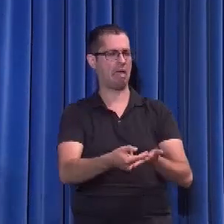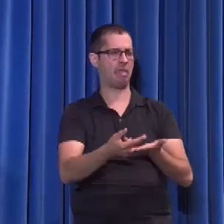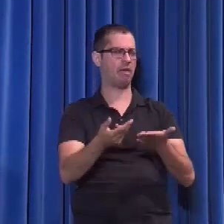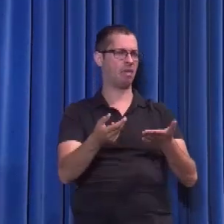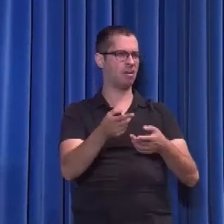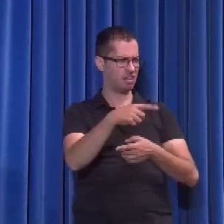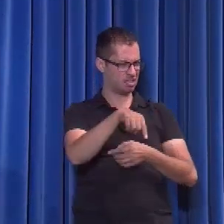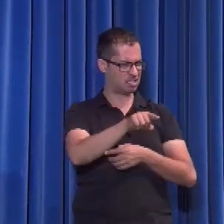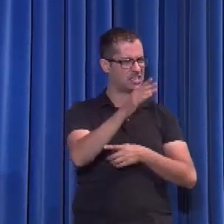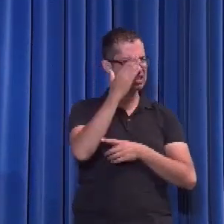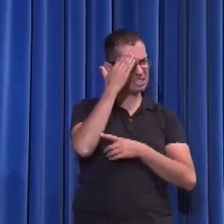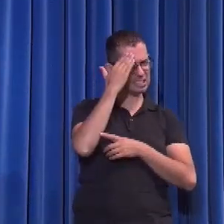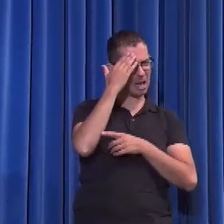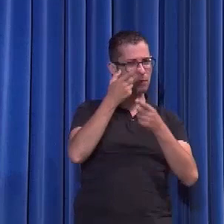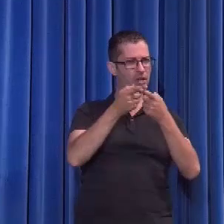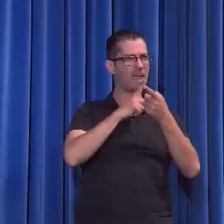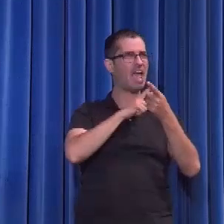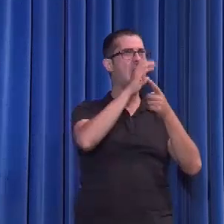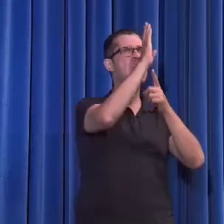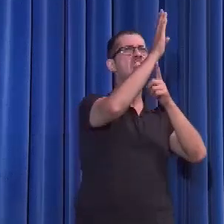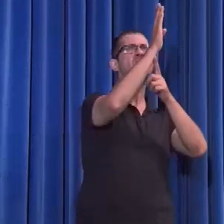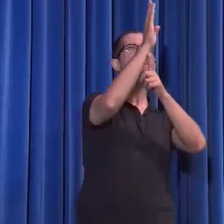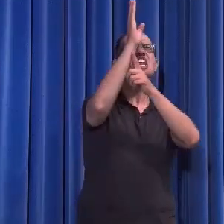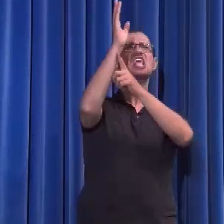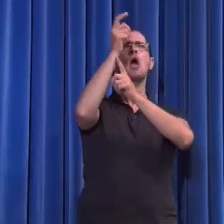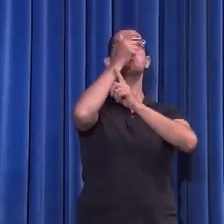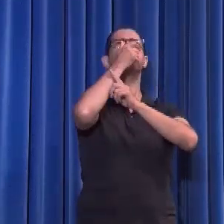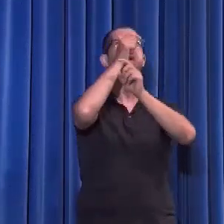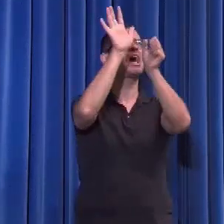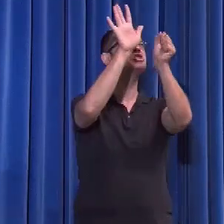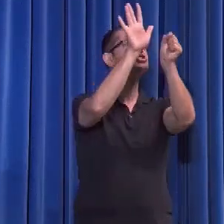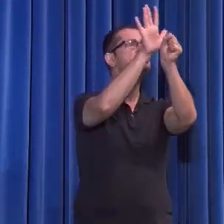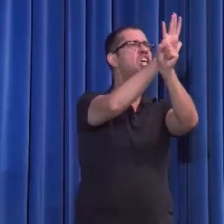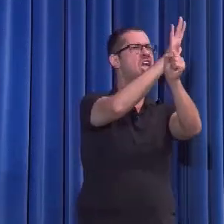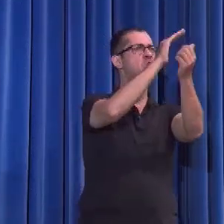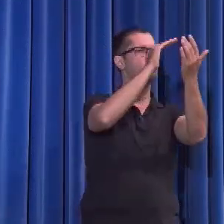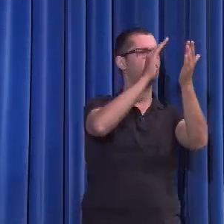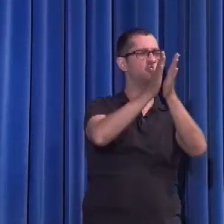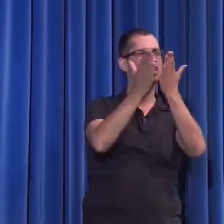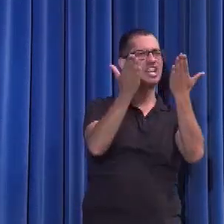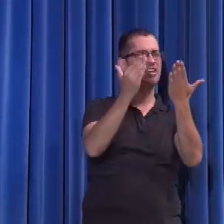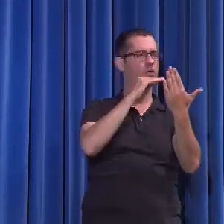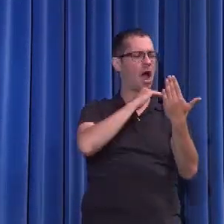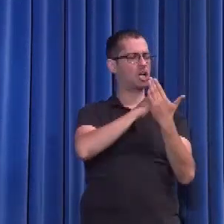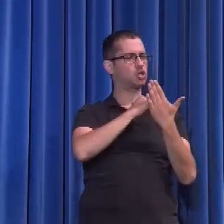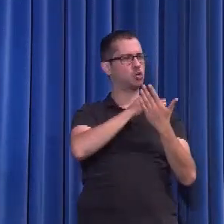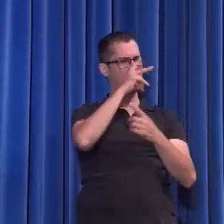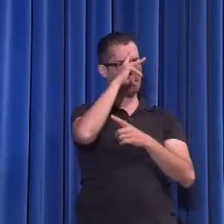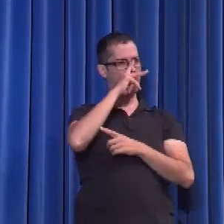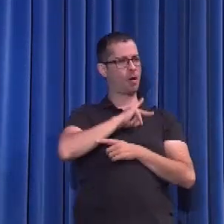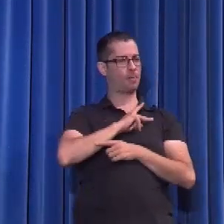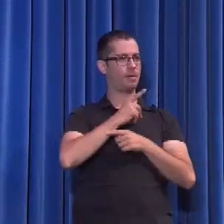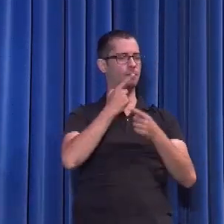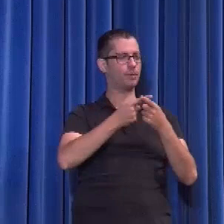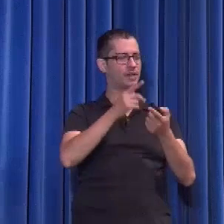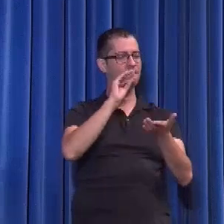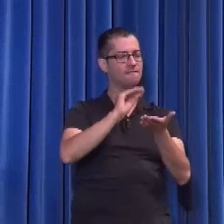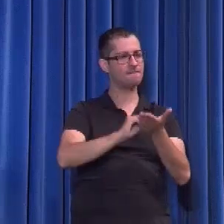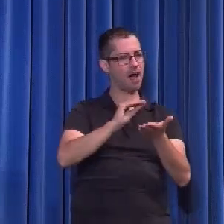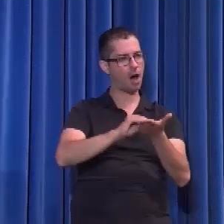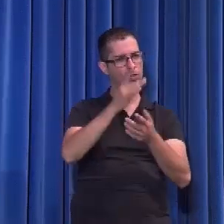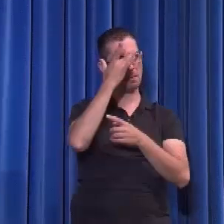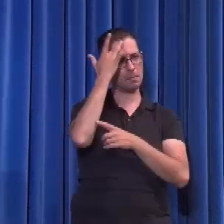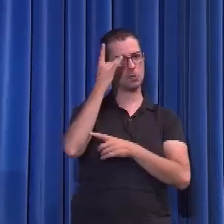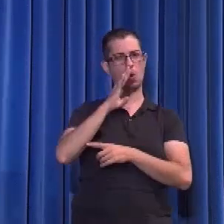Sabe por quê as livrarias estão cheias? Porque as pessoas não conhecem a Deus. É por isso que